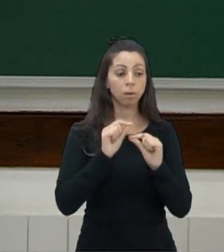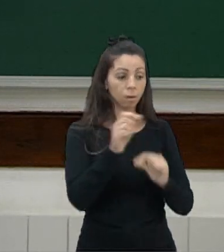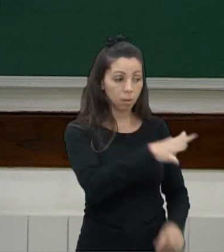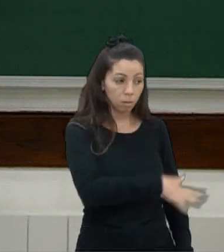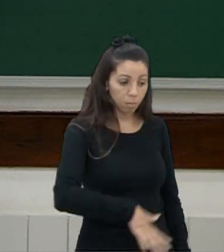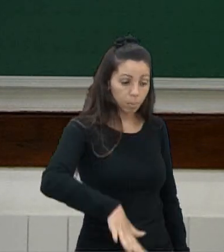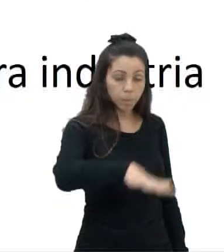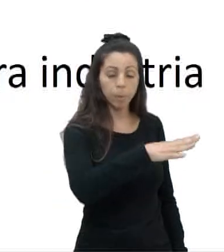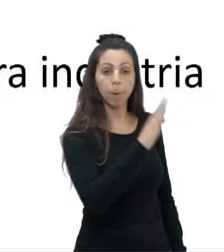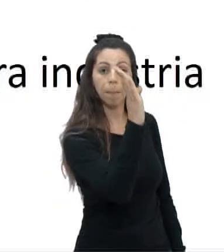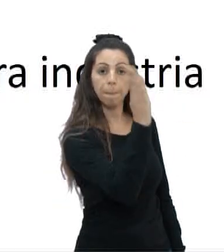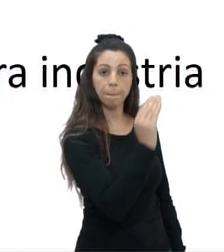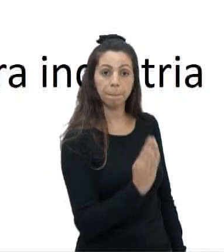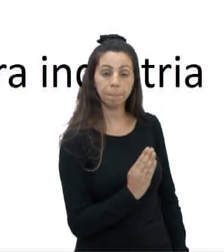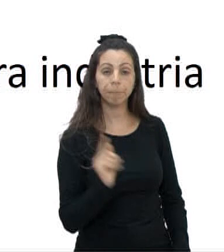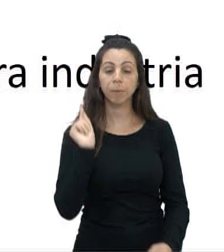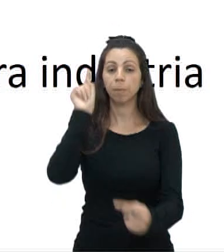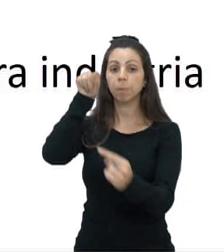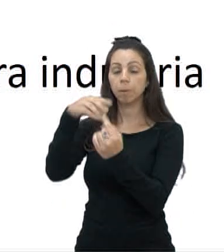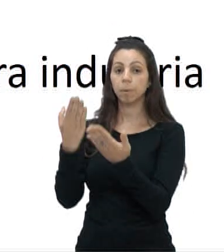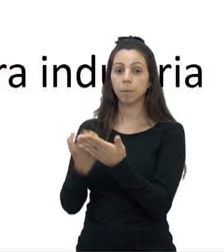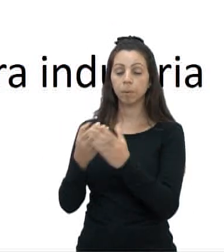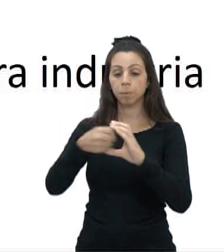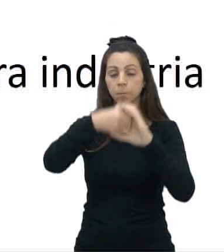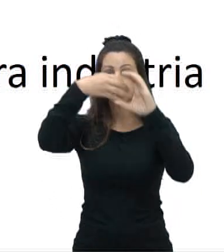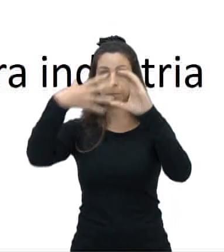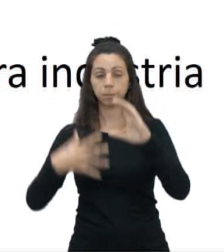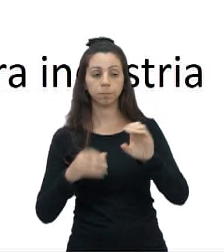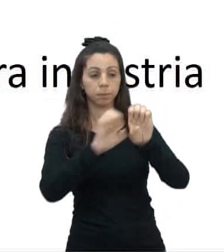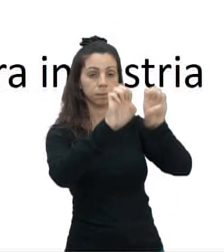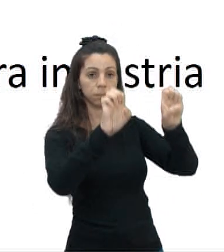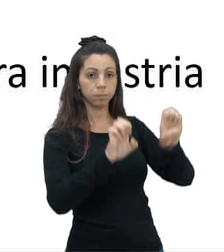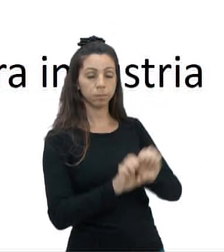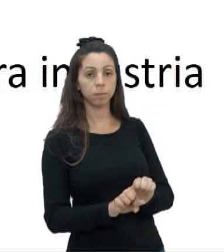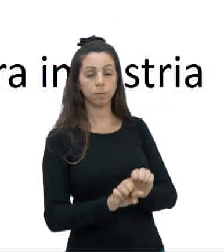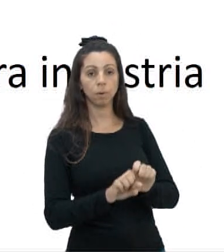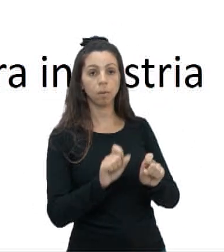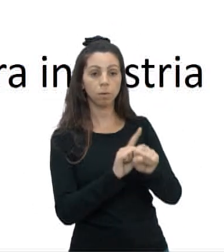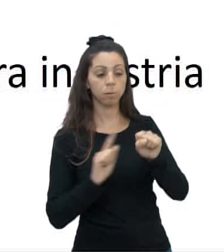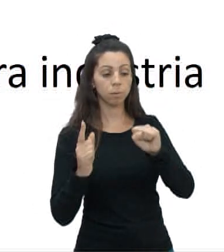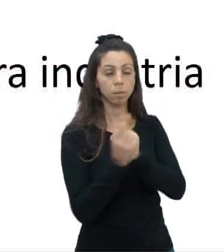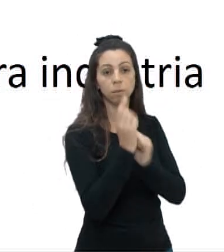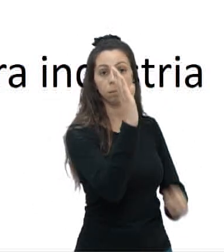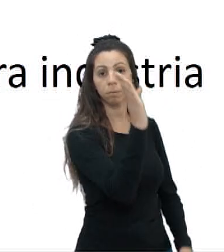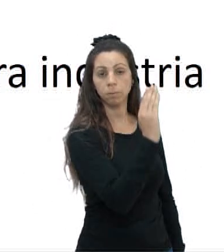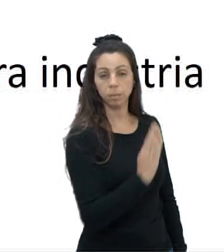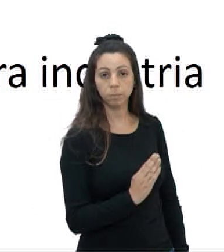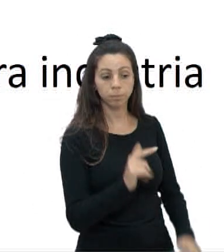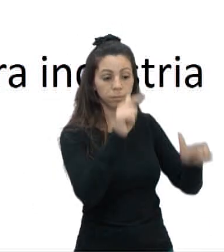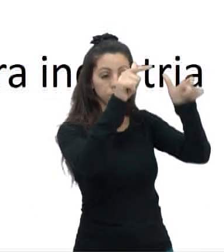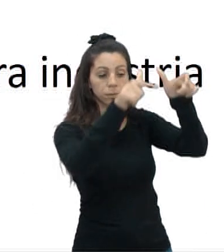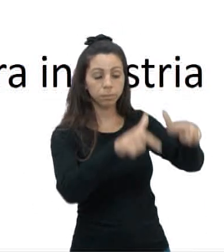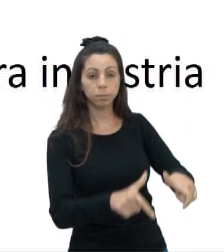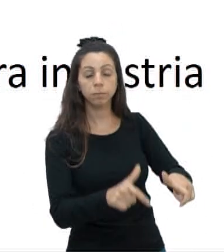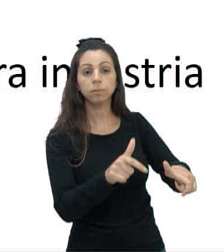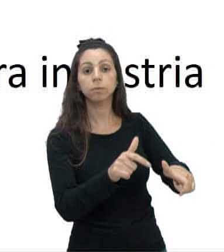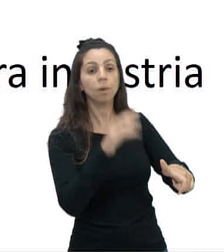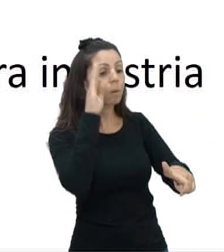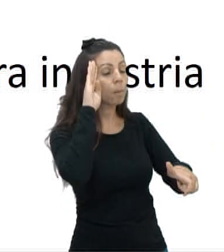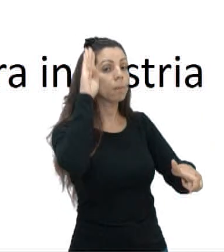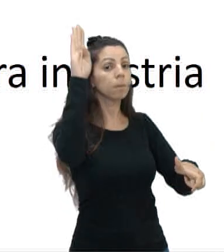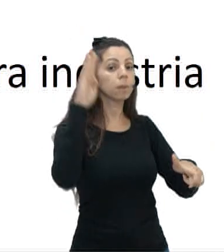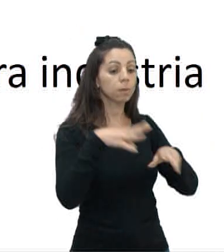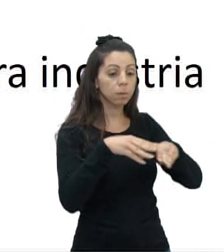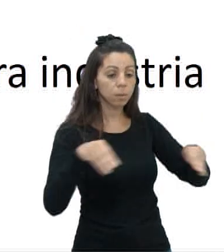nossos objetivos da nossa aula de hoje. Caracterizar a estrutura geológica brasileira e localizar no território do país os principais